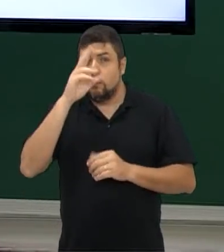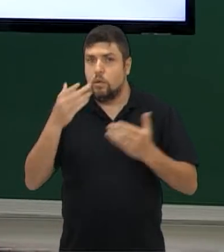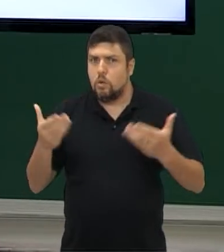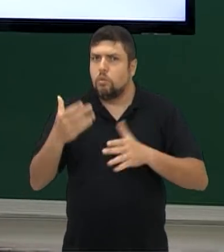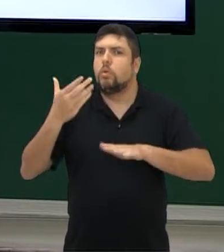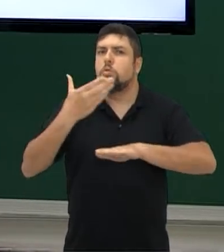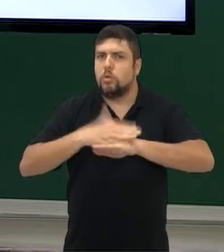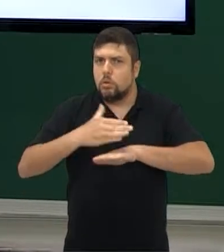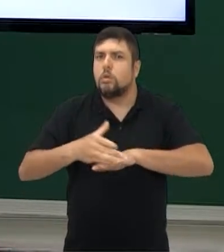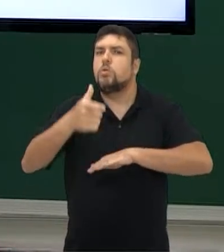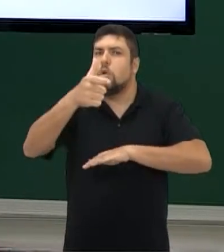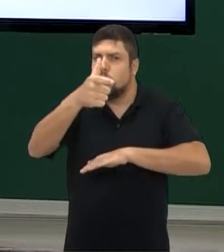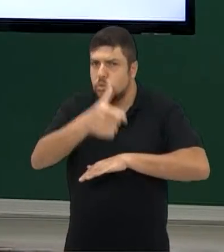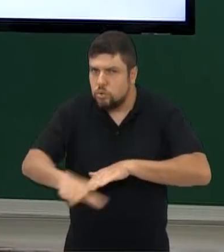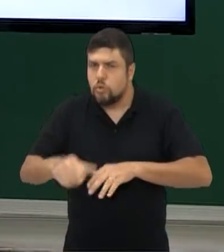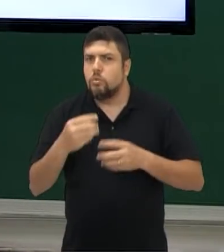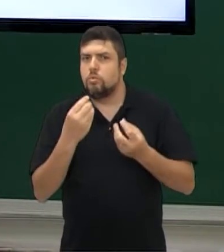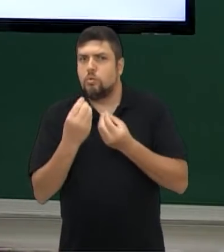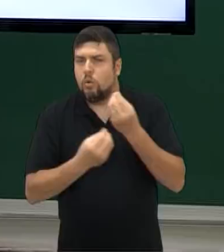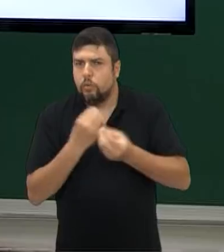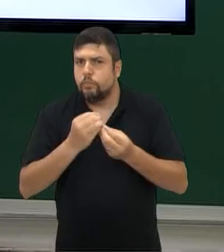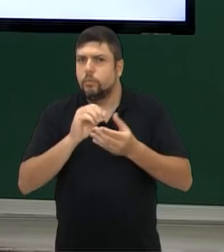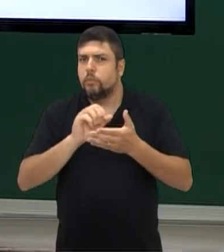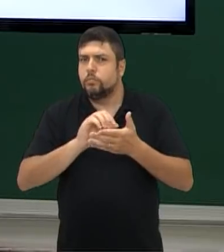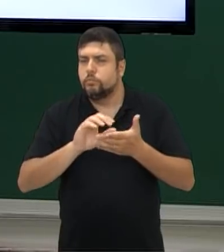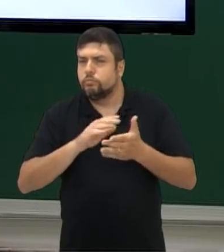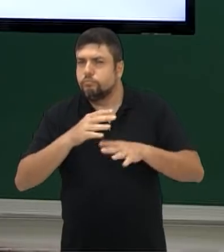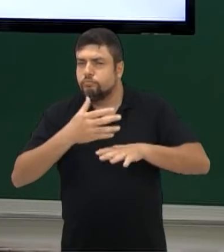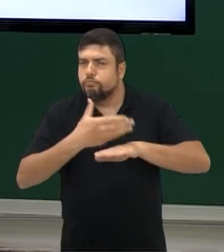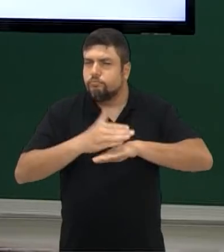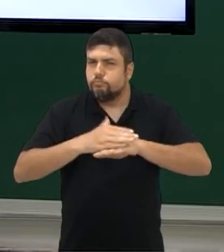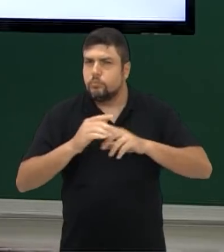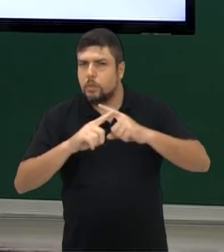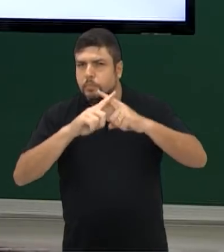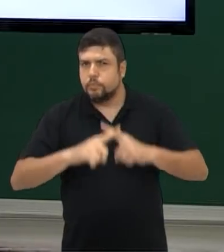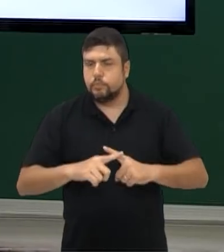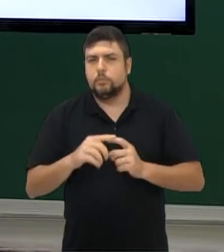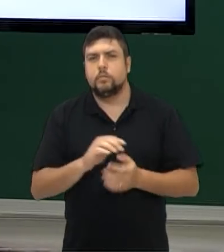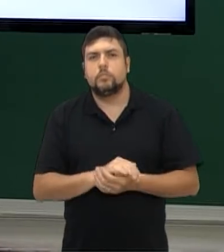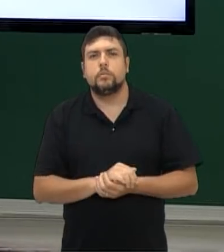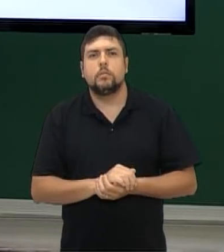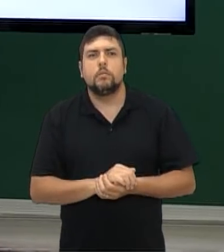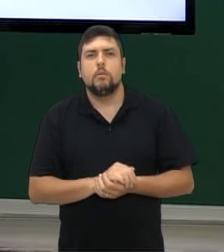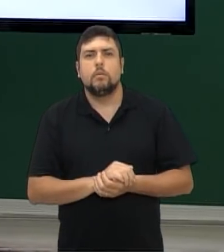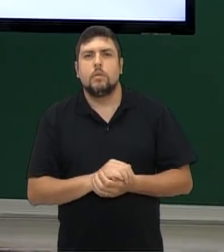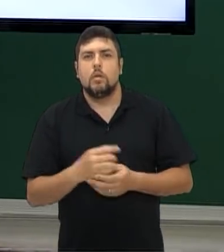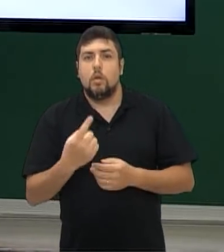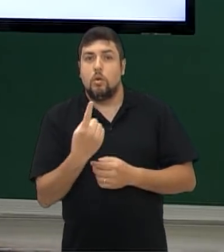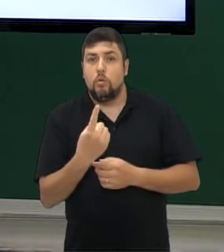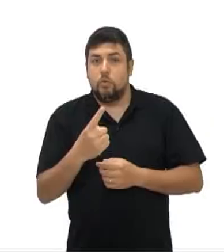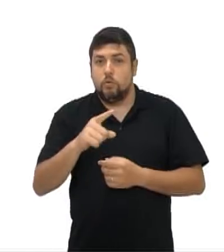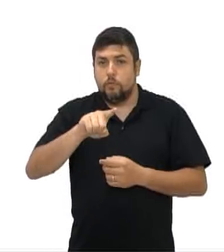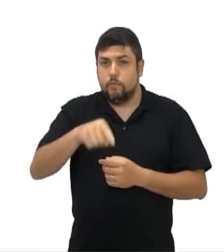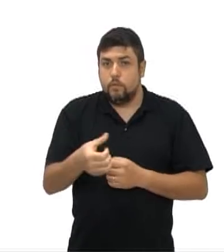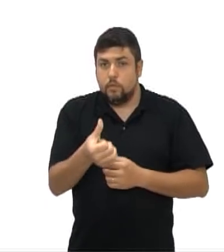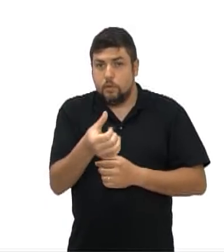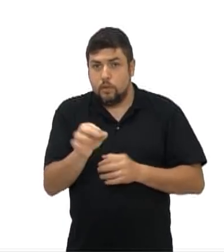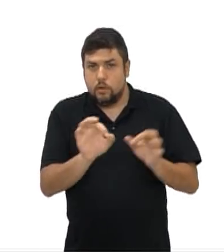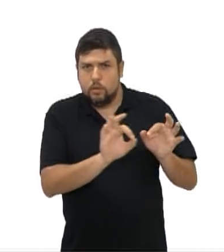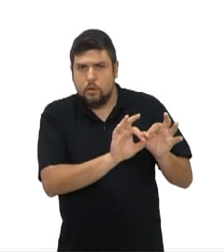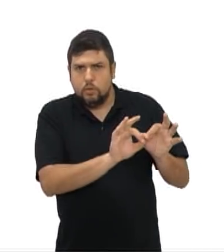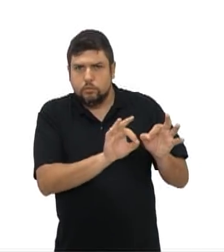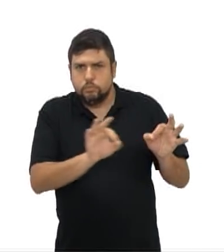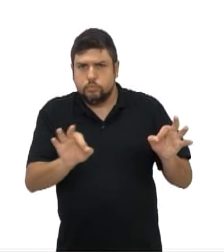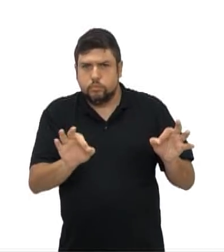ver o tempo todo agora. Então, 1,60 metros de comprimento cada um. Então,